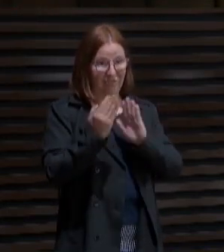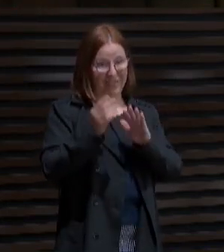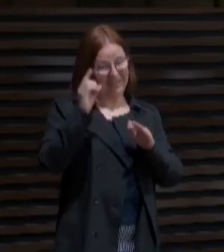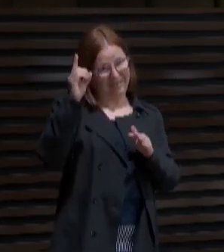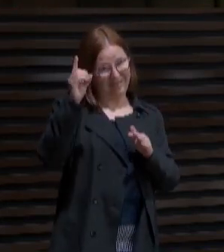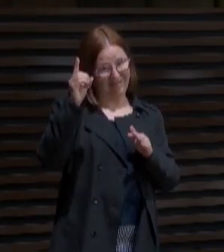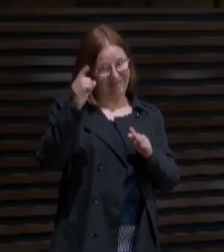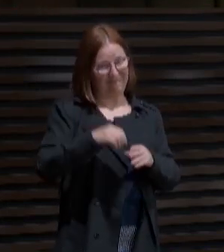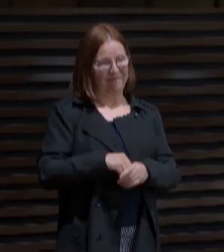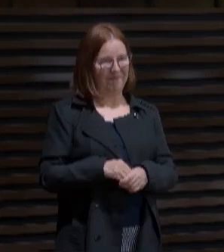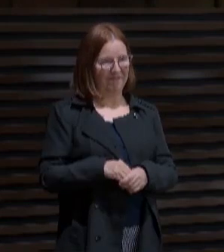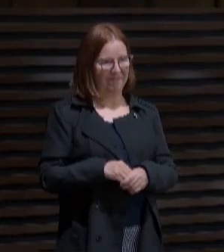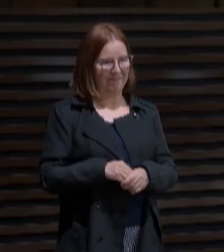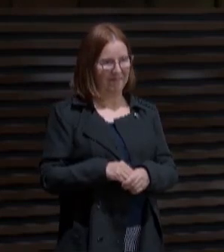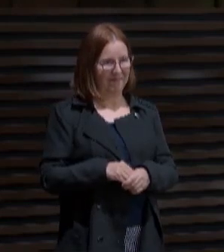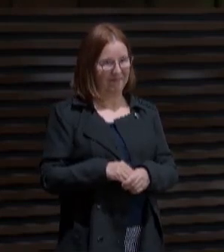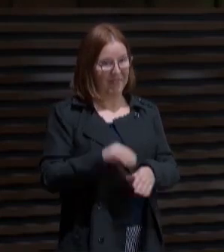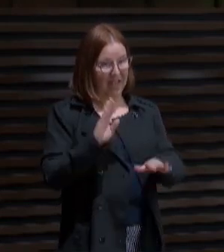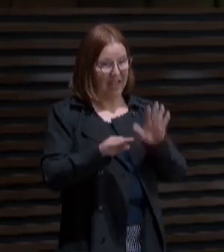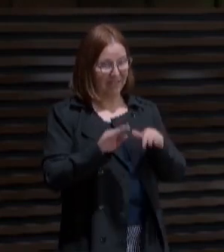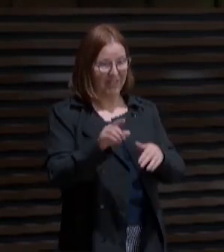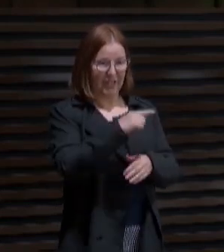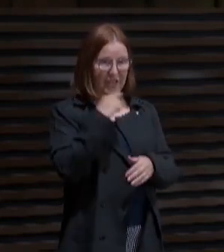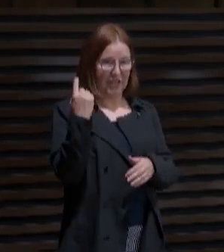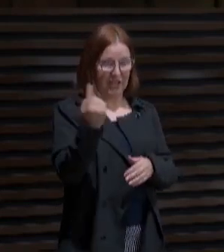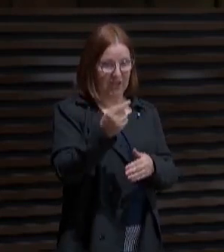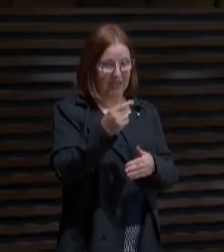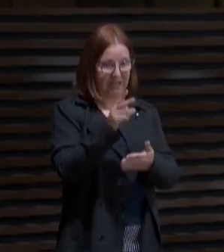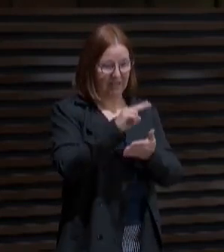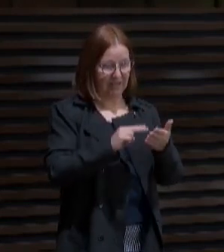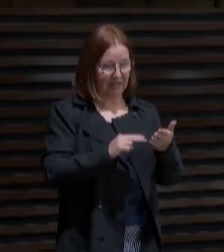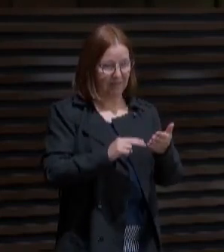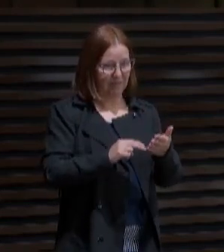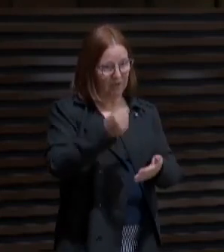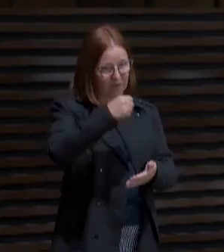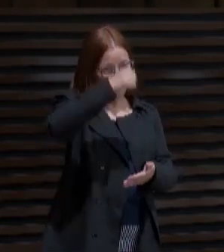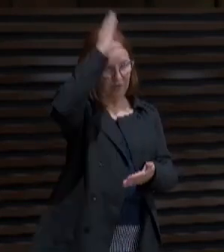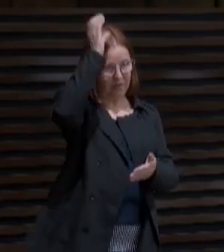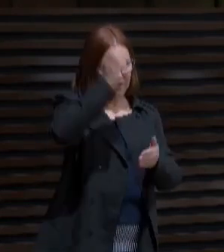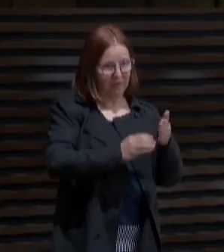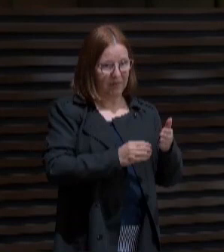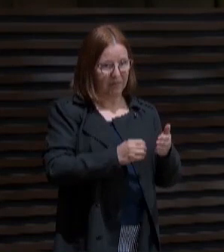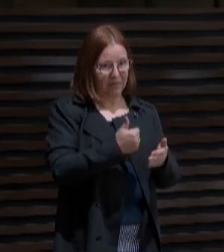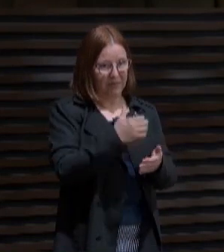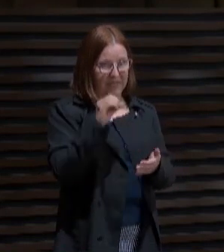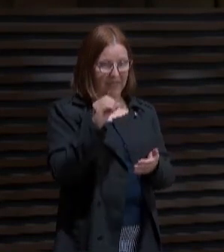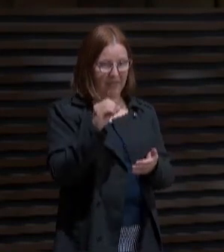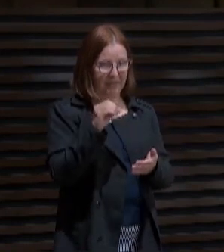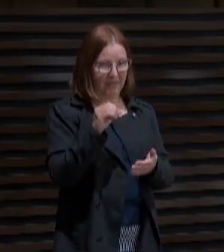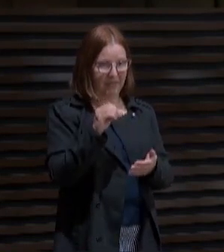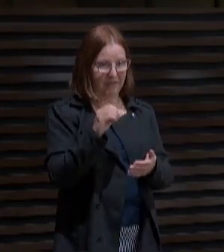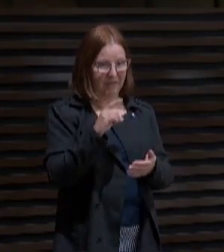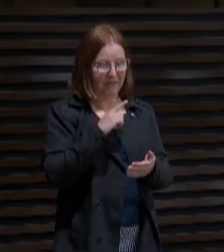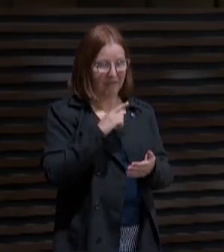Nosso problema é esse. Muitas vezes, como nós lemos lá em Romanos 10, tem zelo de Deus, mas não tem entendimento